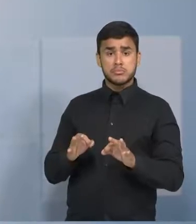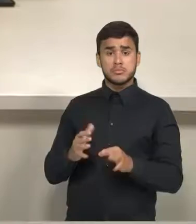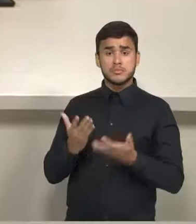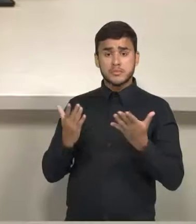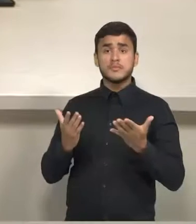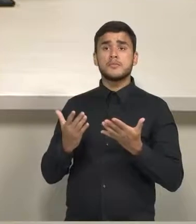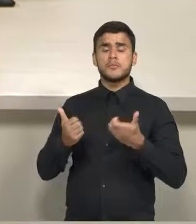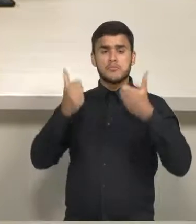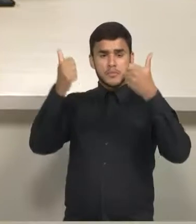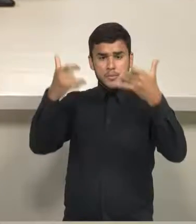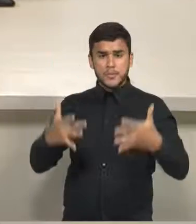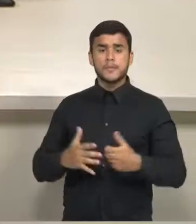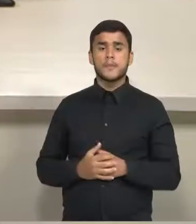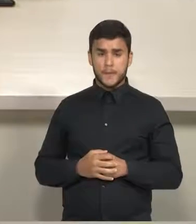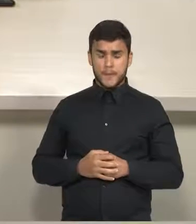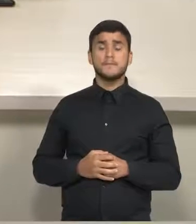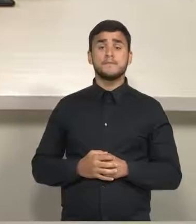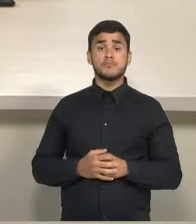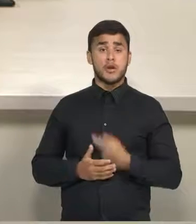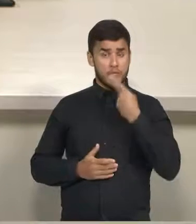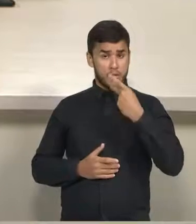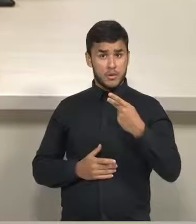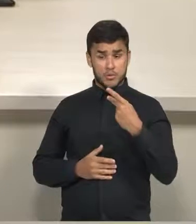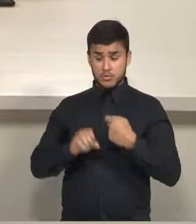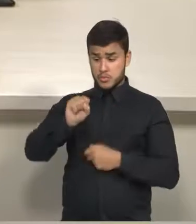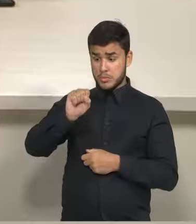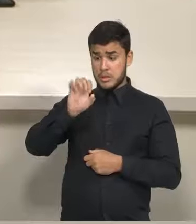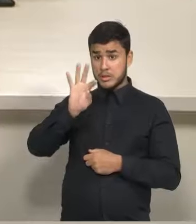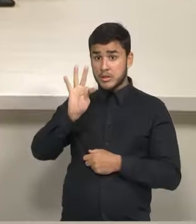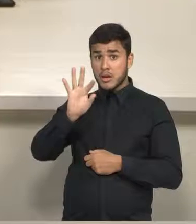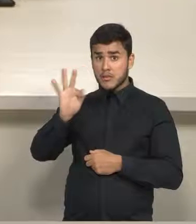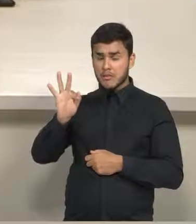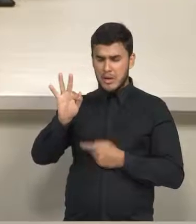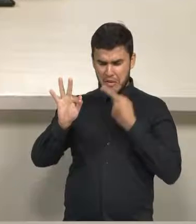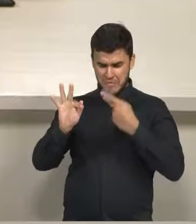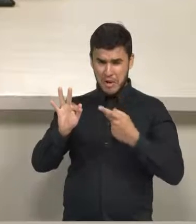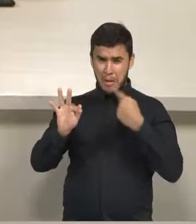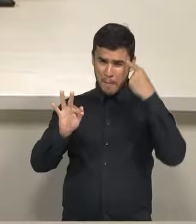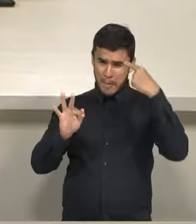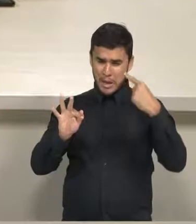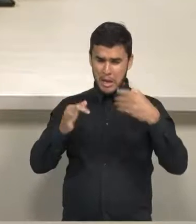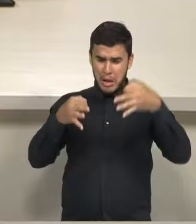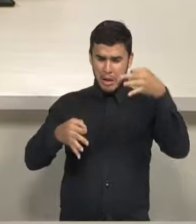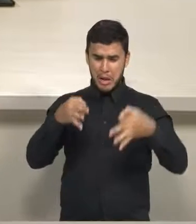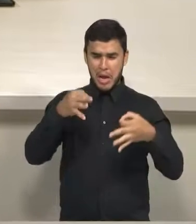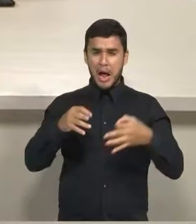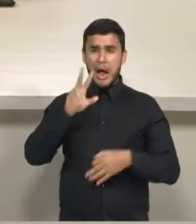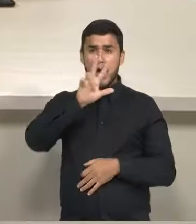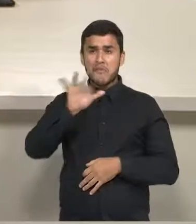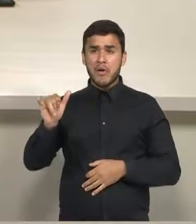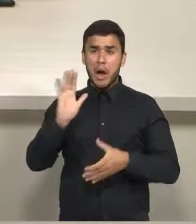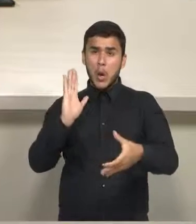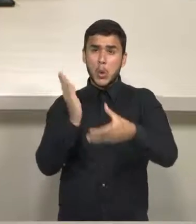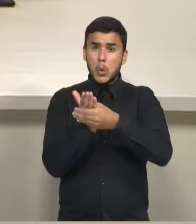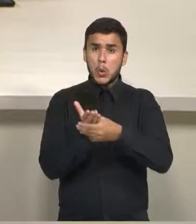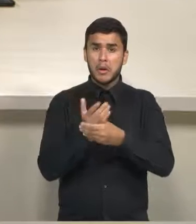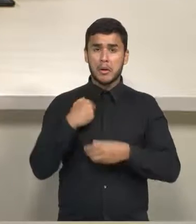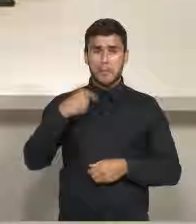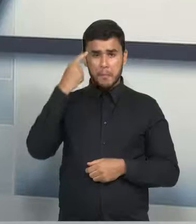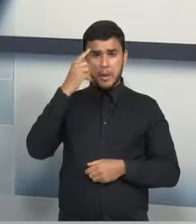você, ela deu 2 recados claros. Primeiro, que o Supremo Tribunal Federal, se a pequena iria,